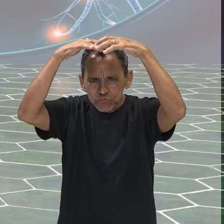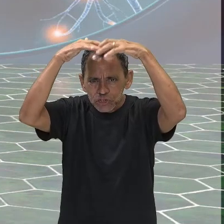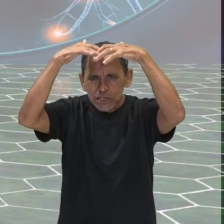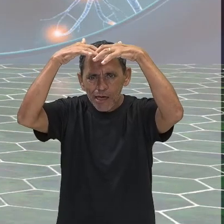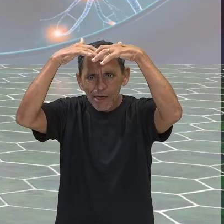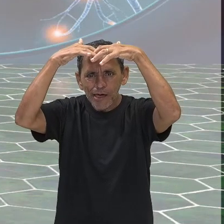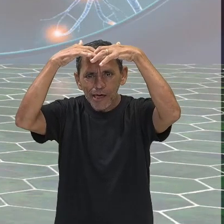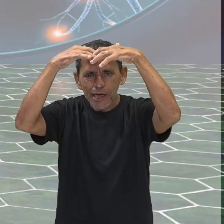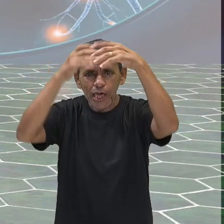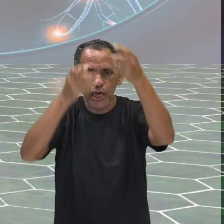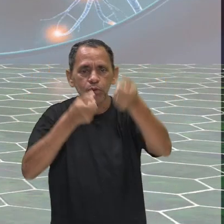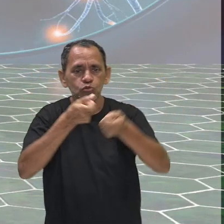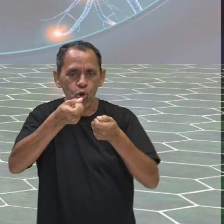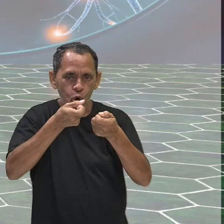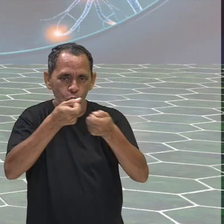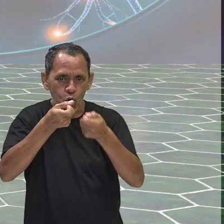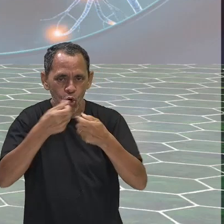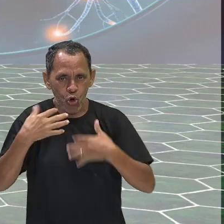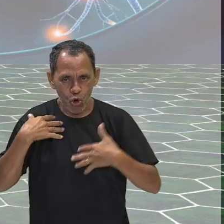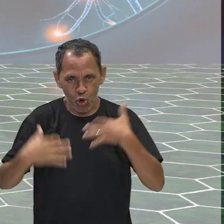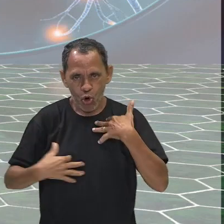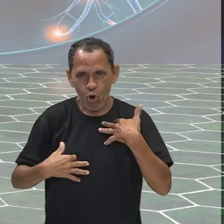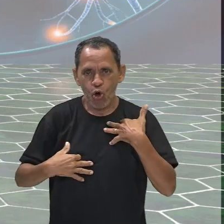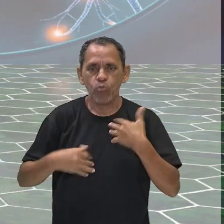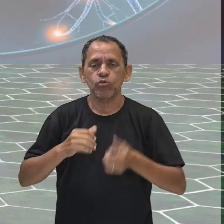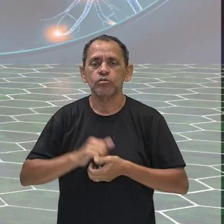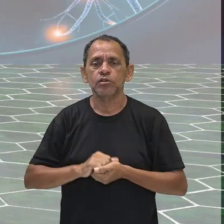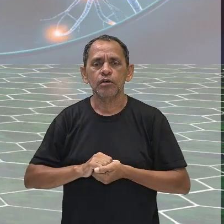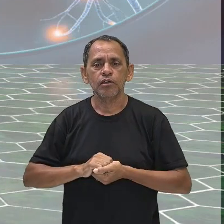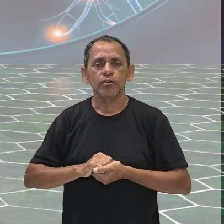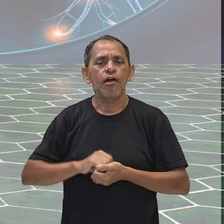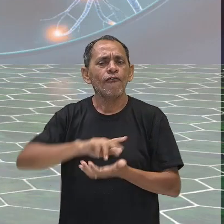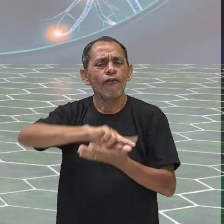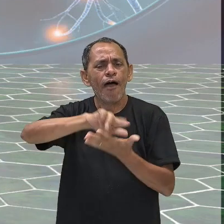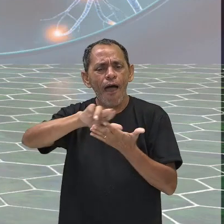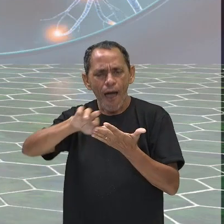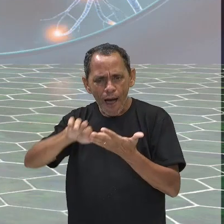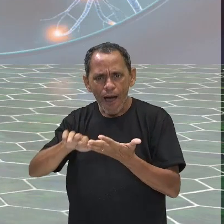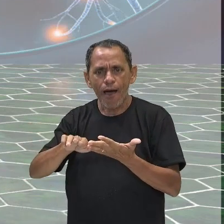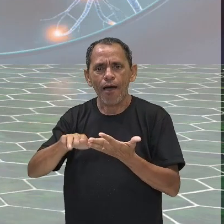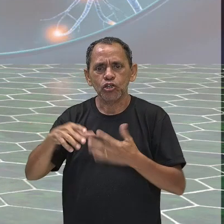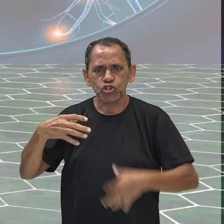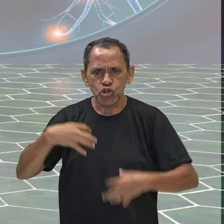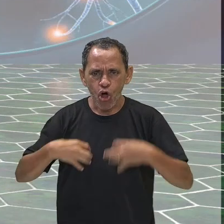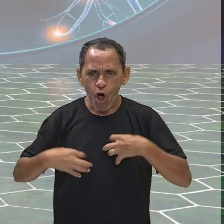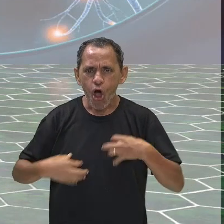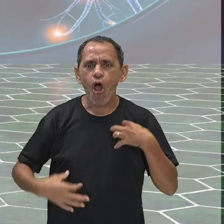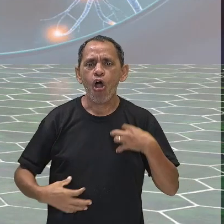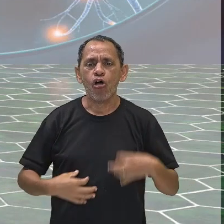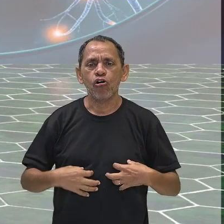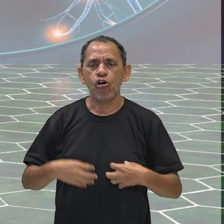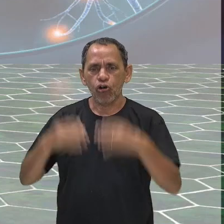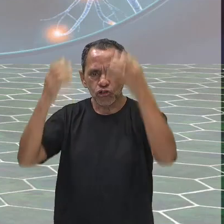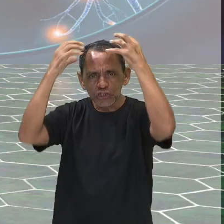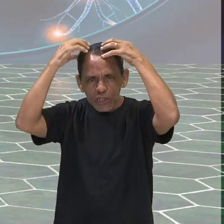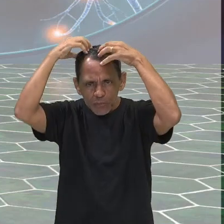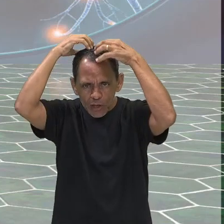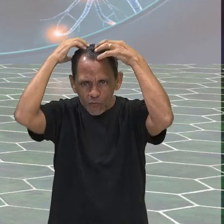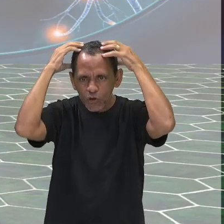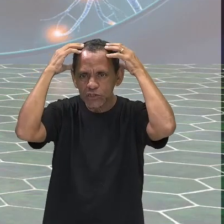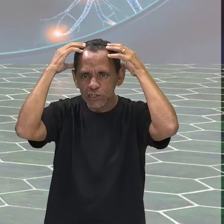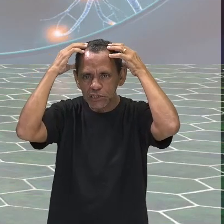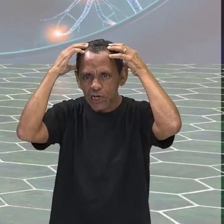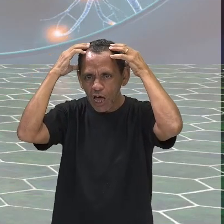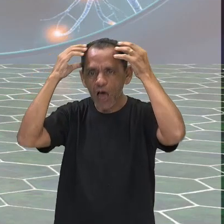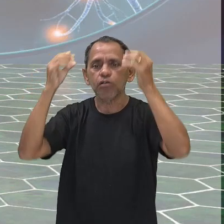por meio dos vários órgãos que estão distribuídos no sistema nervoso central e no sistema nervoso